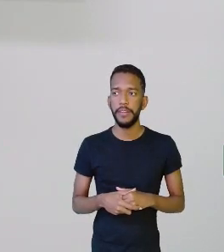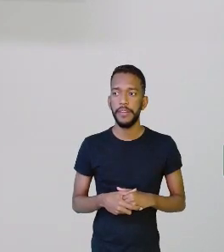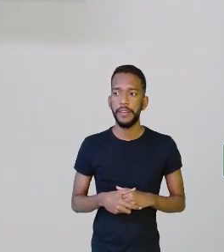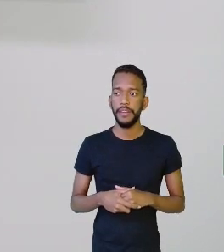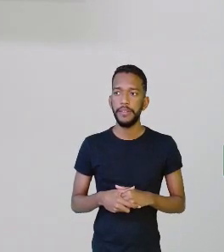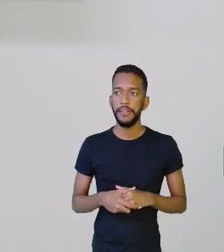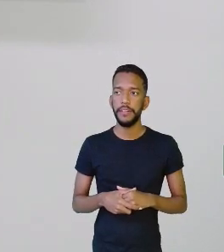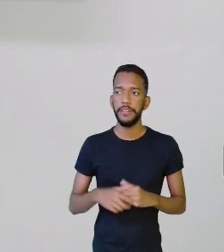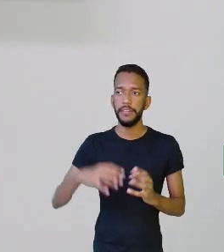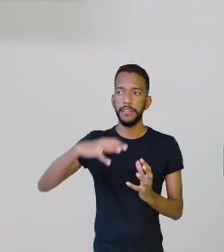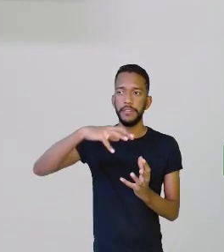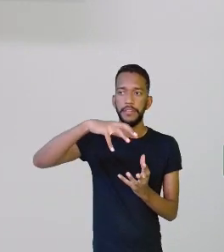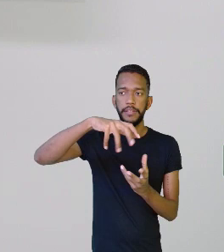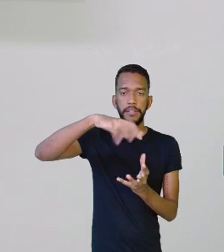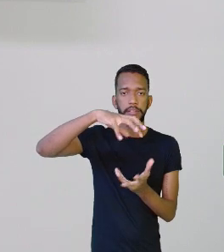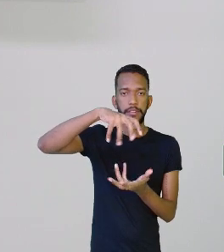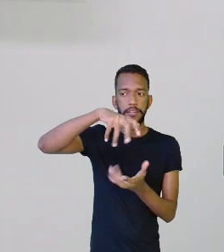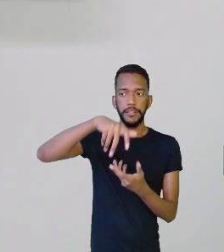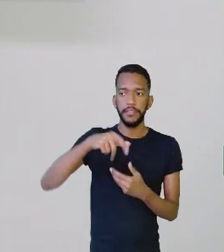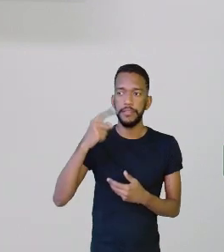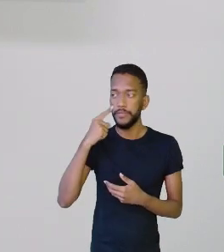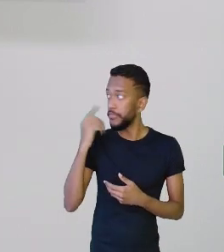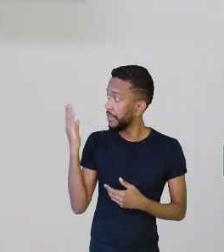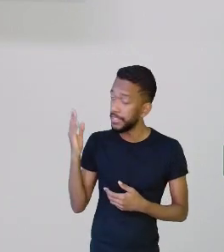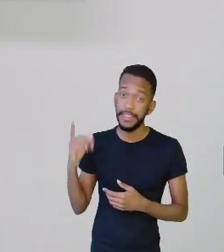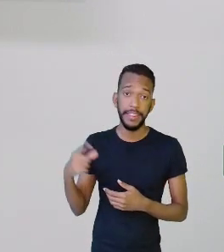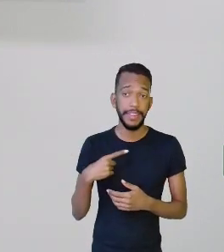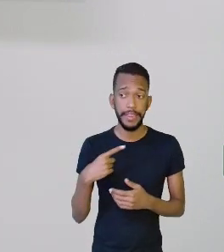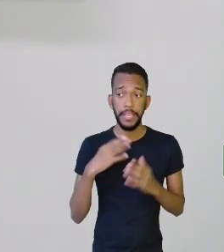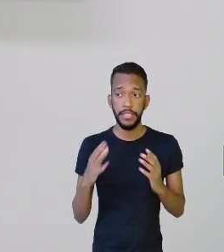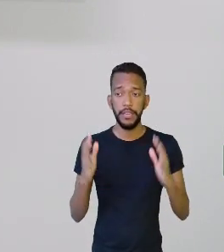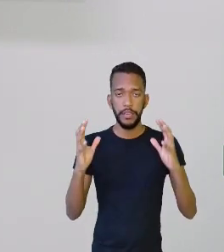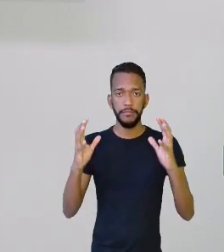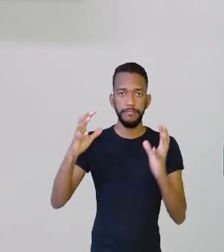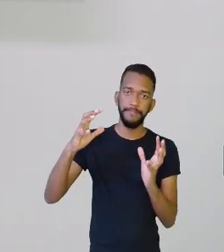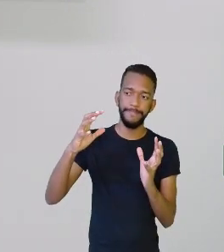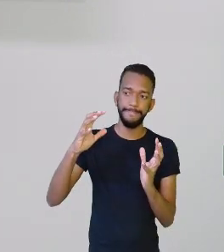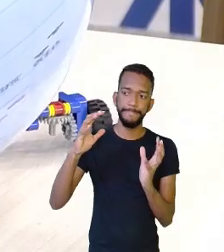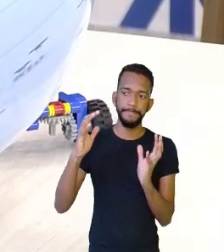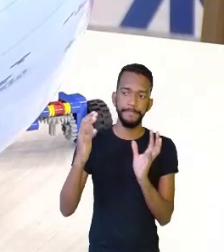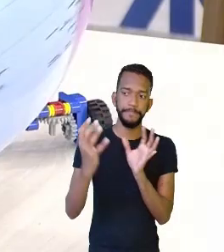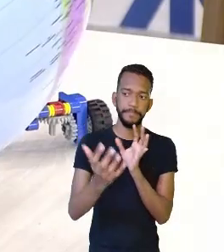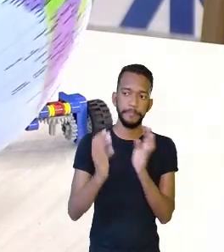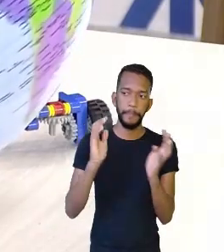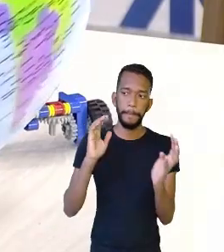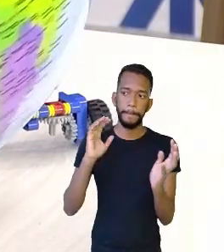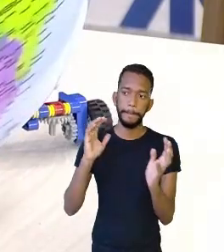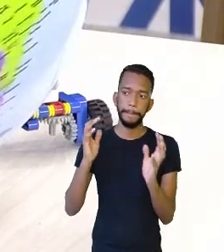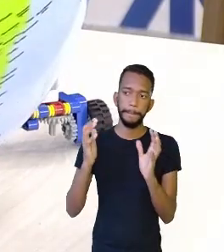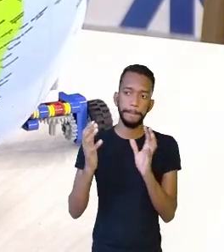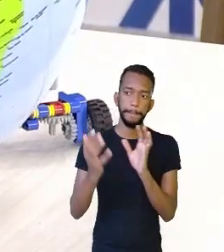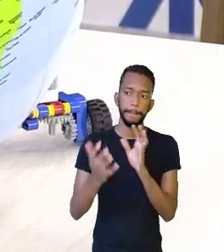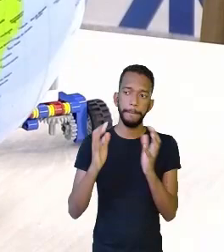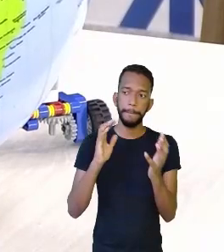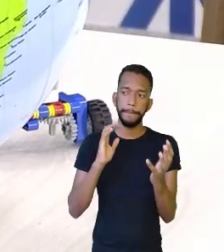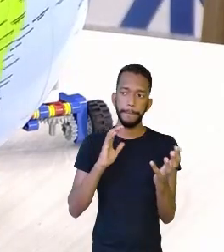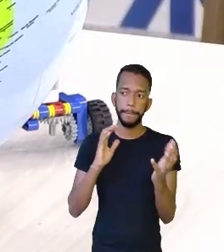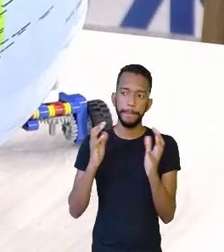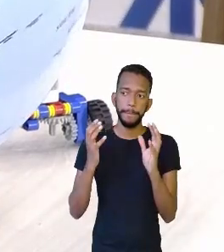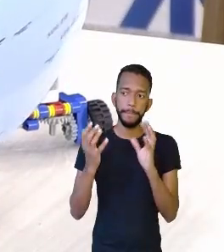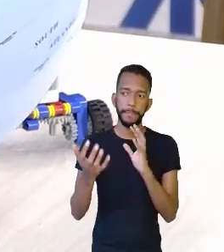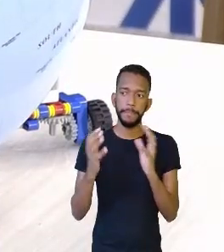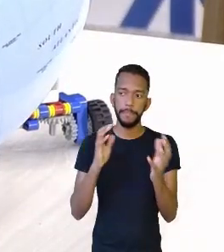fazendo essa mostra e ele é inclinado. Então, esta inclinação é que faz com